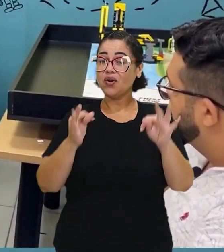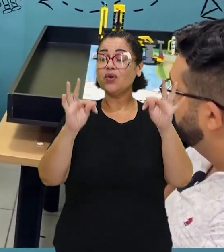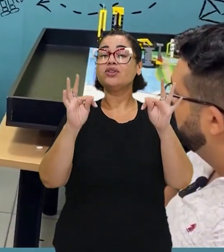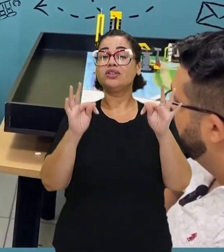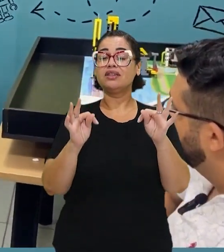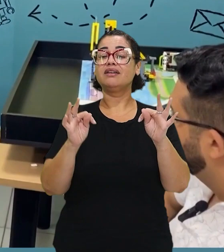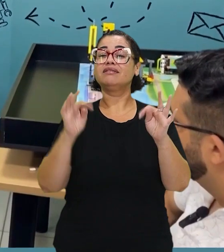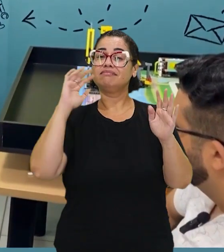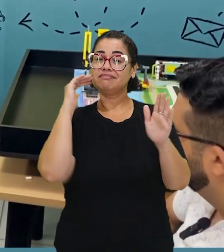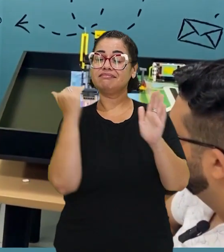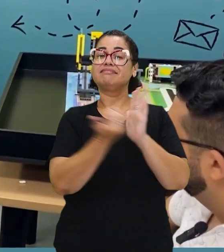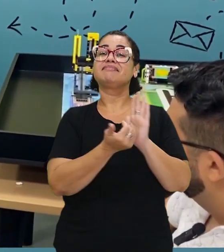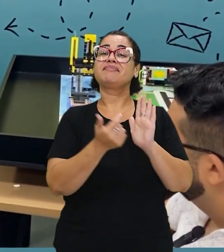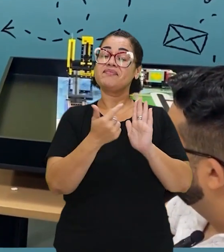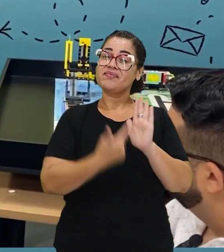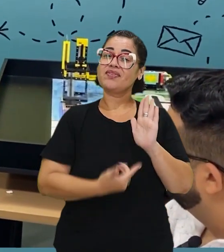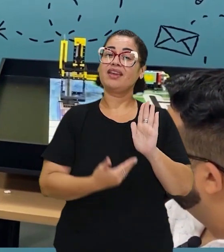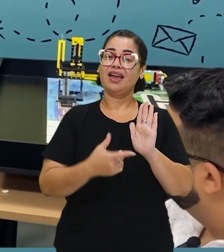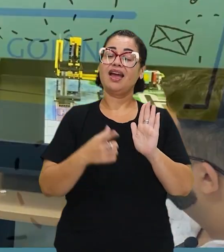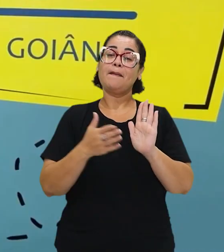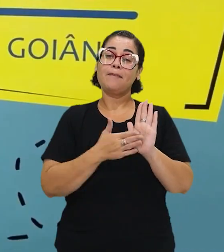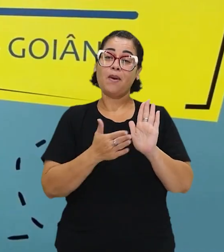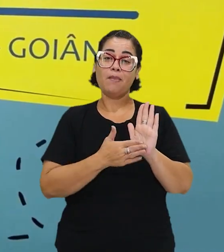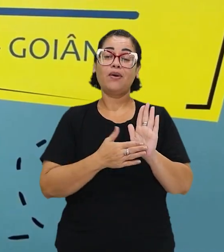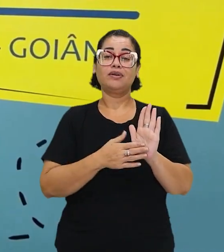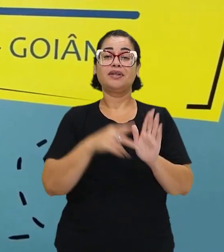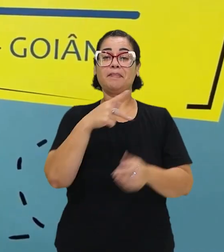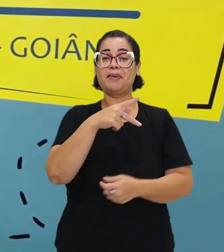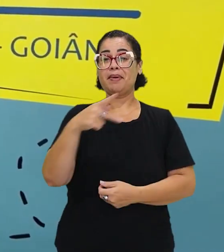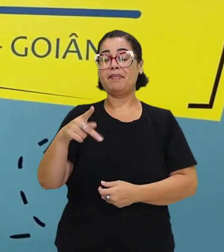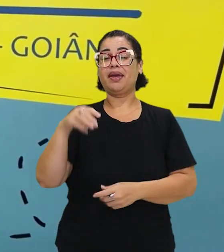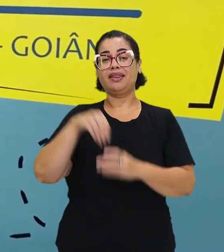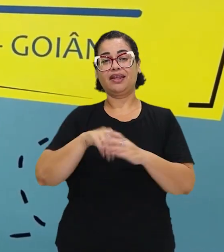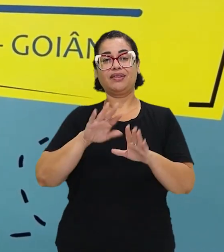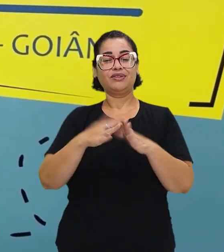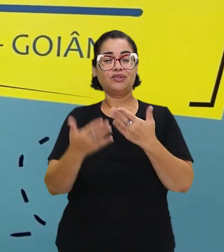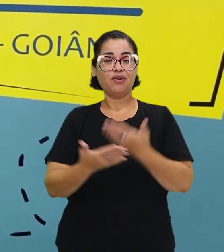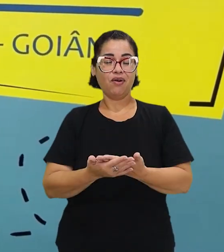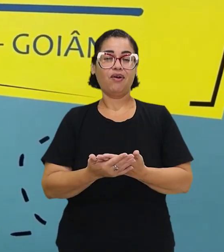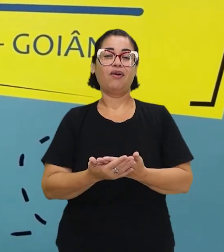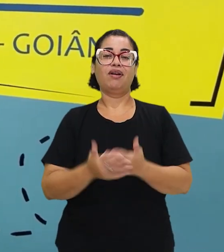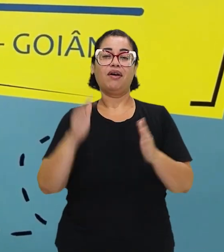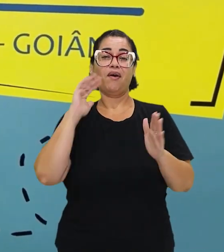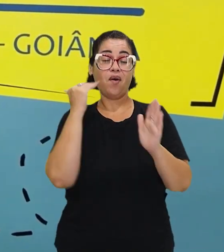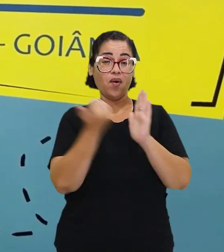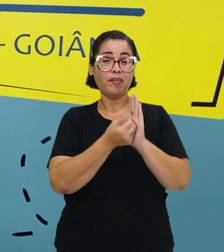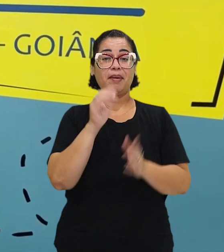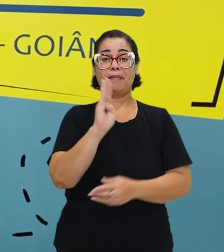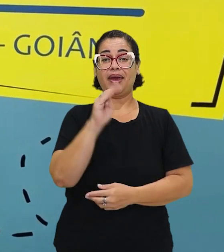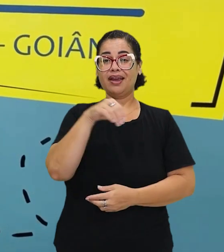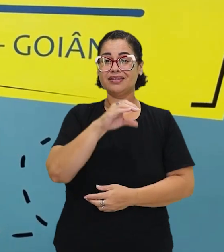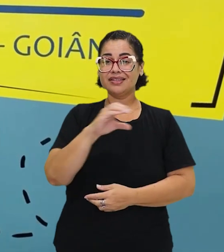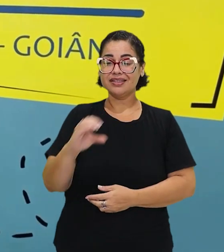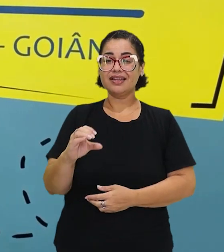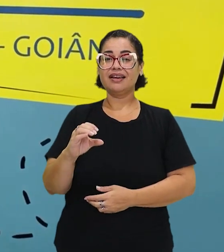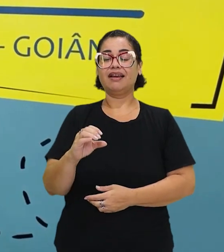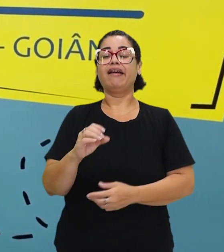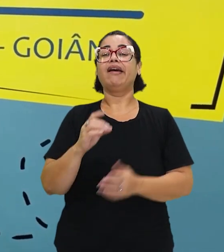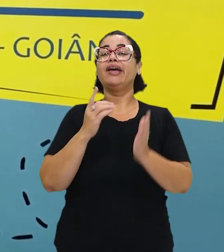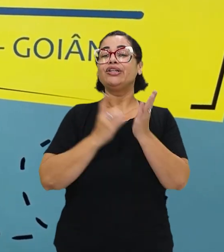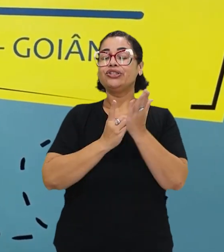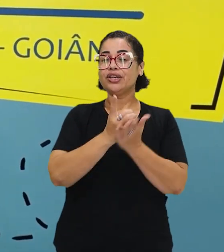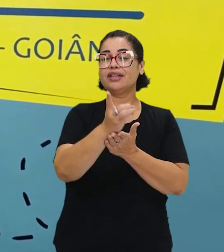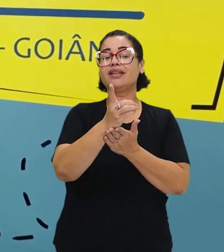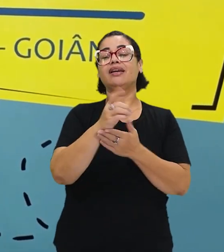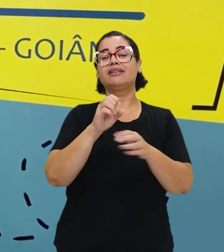conforme a proposta do PPP da escola, conforme a BNCC e as diretrizes da Secretaria